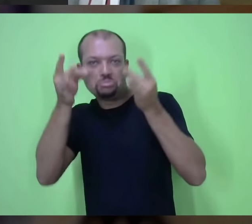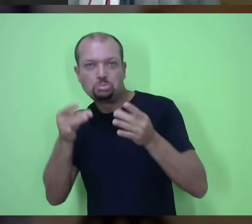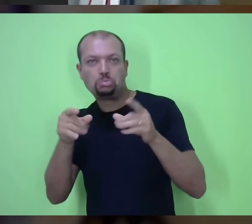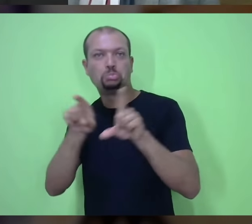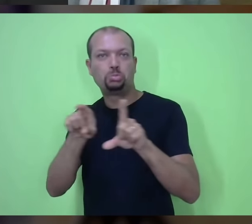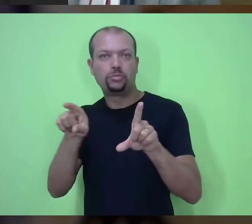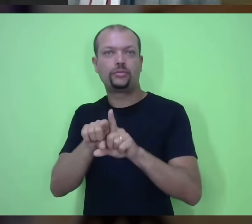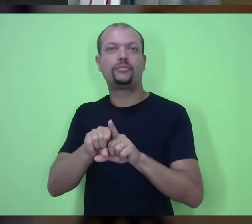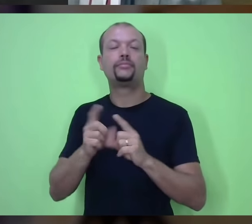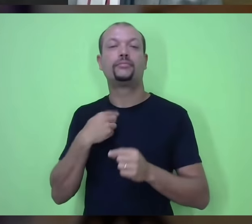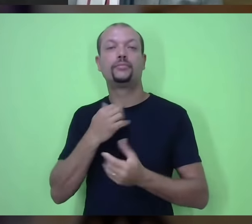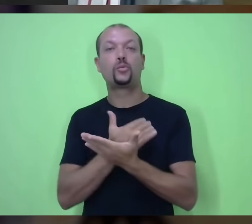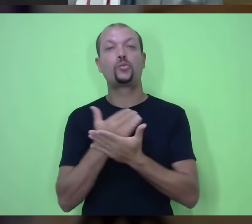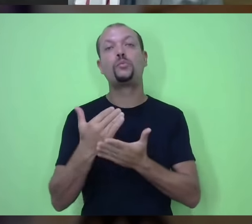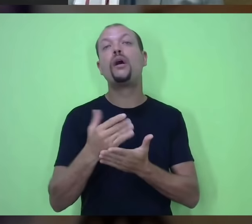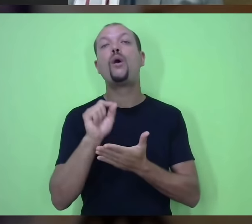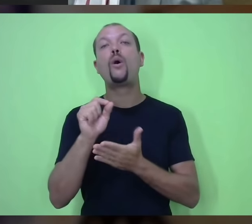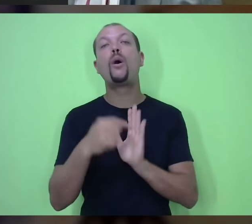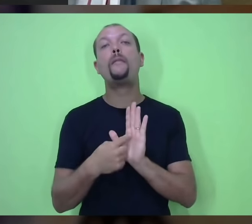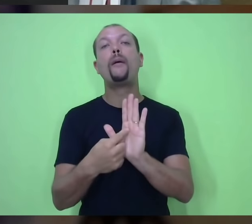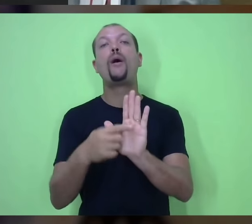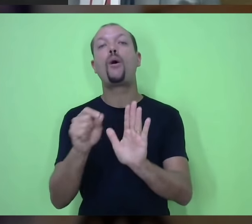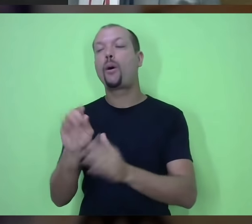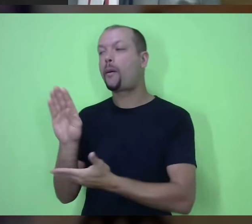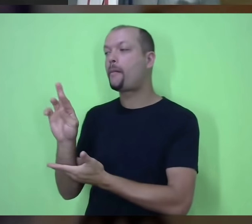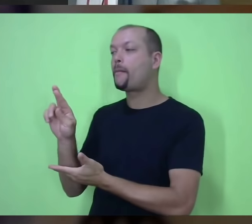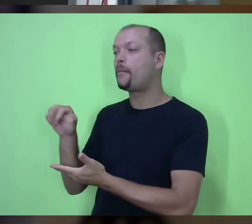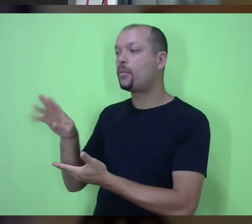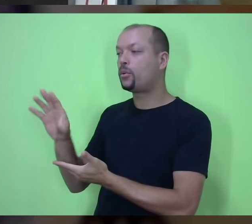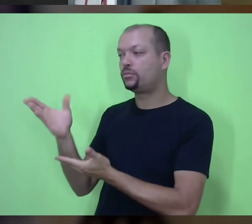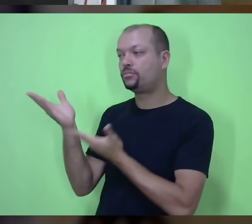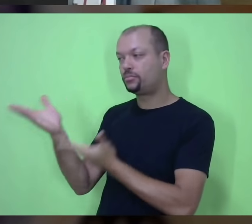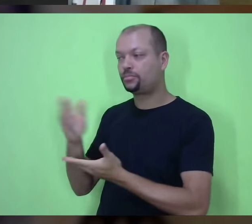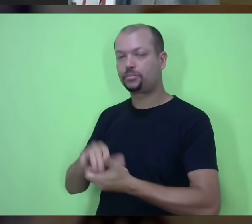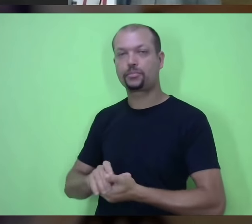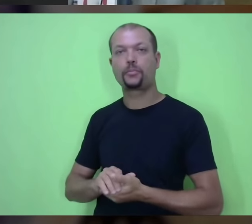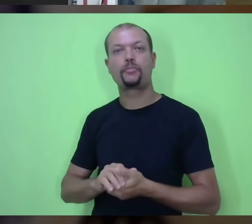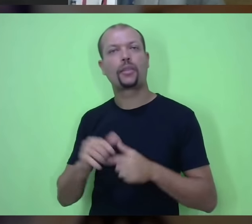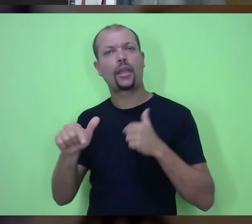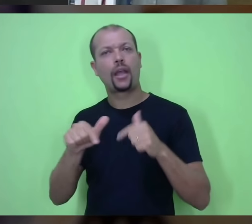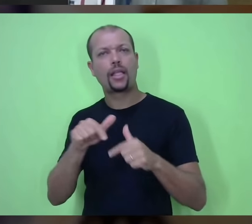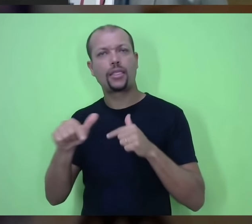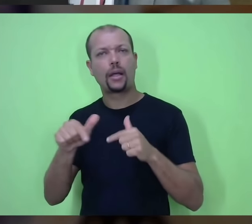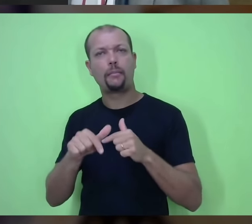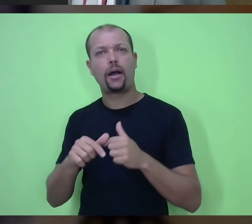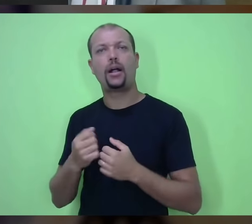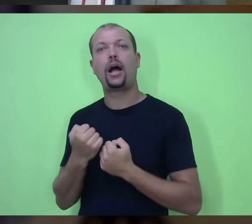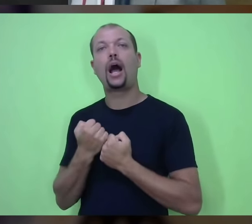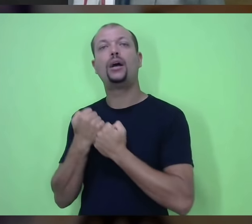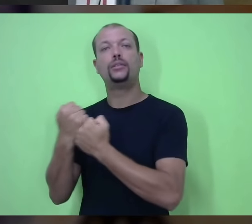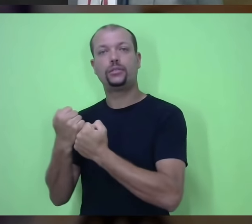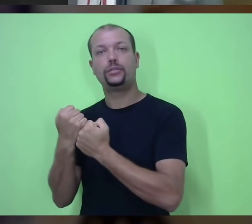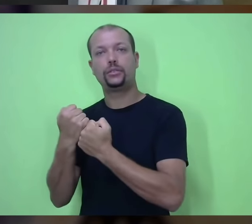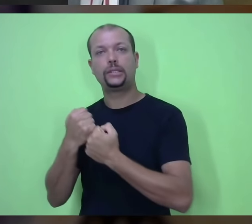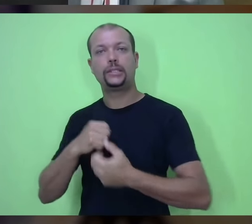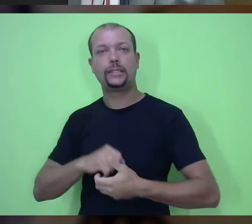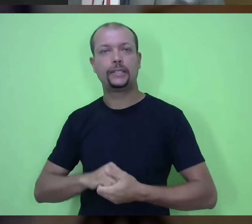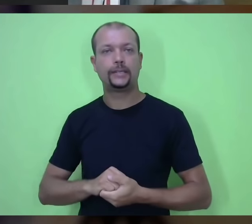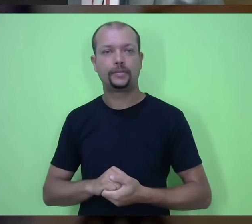fazer a autodescrição, mas eu quero começar apresentando aqui o pastor Bruno. O pastor Bruno, ele trabalha como assistente